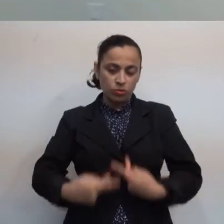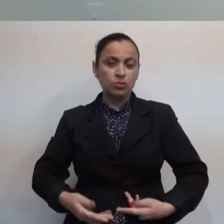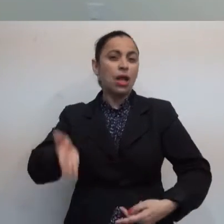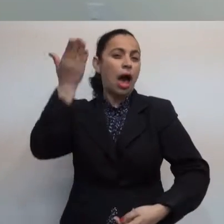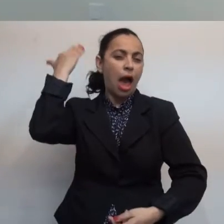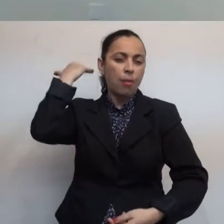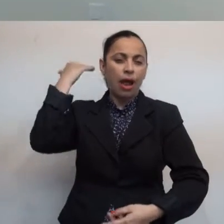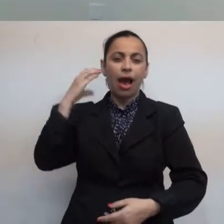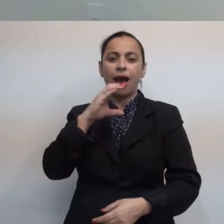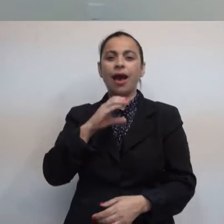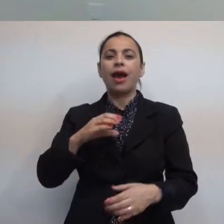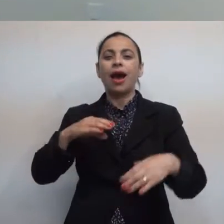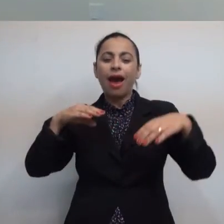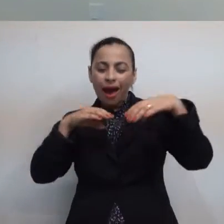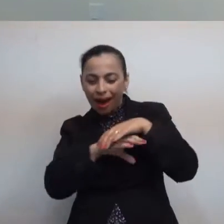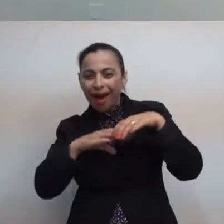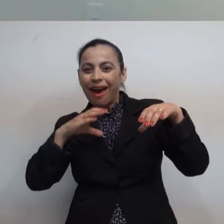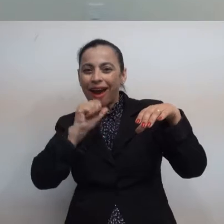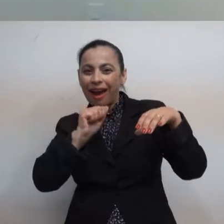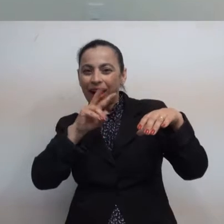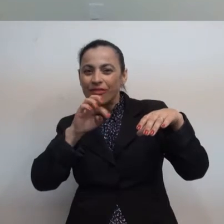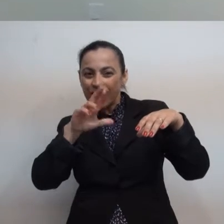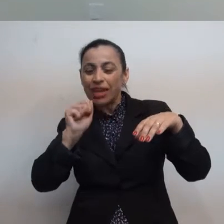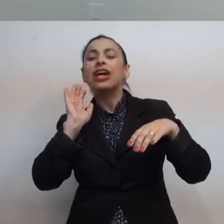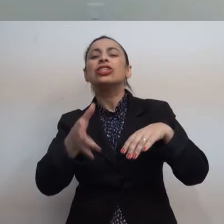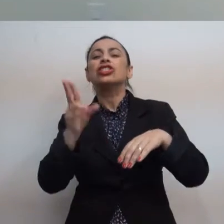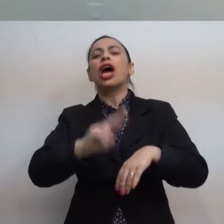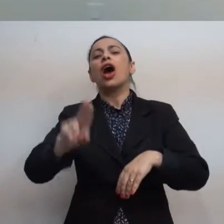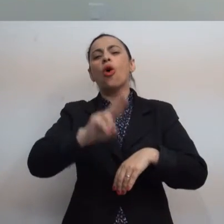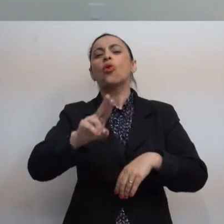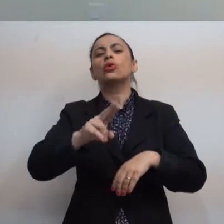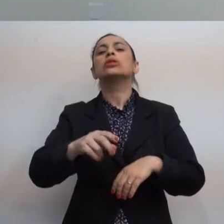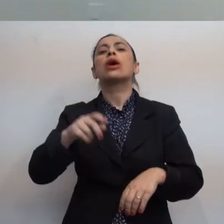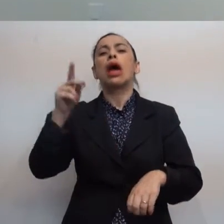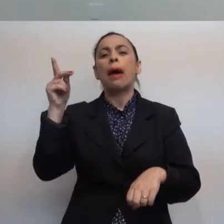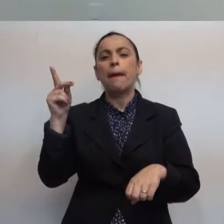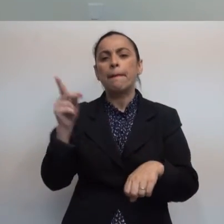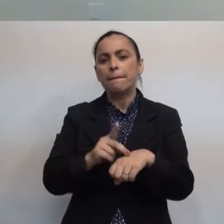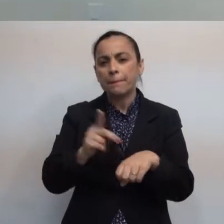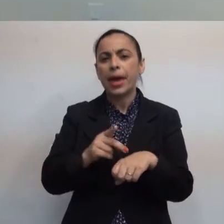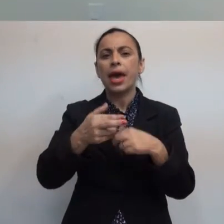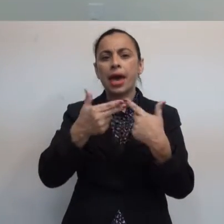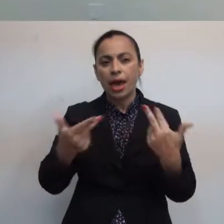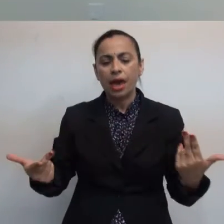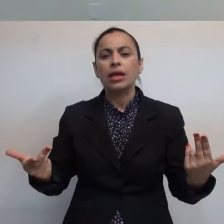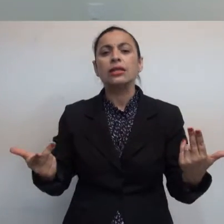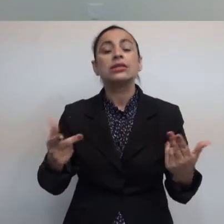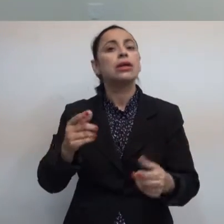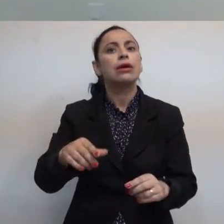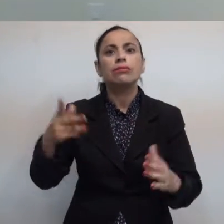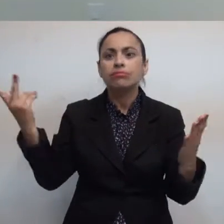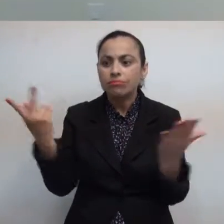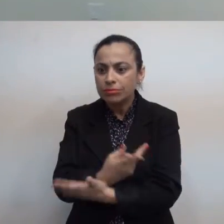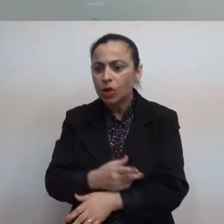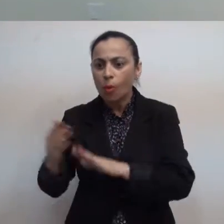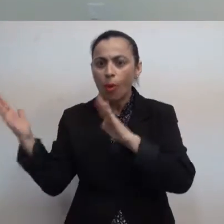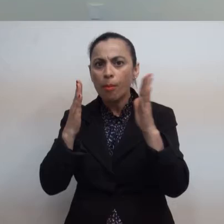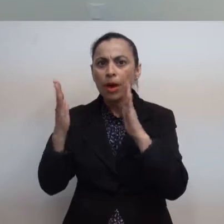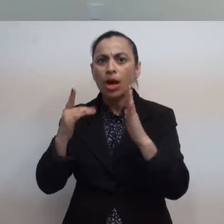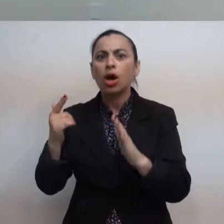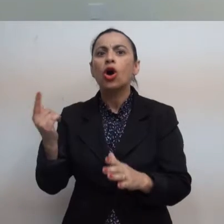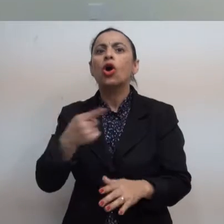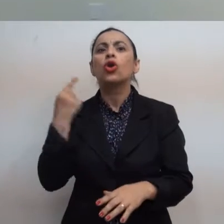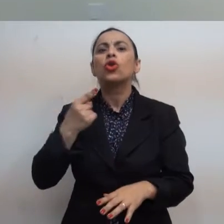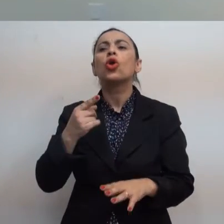homem, na época das cavernas, nós já utilizávamos de pedra. Imagine, chegou um momento